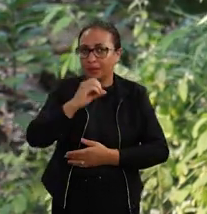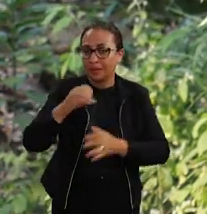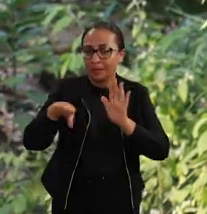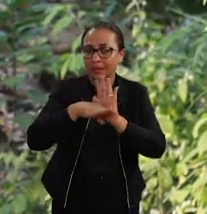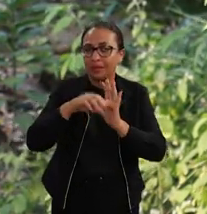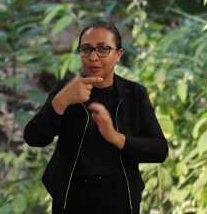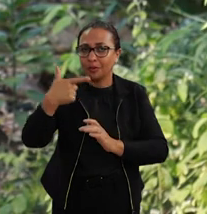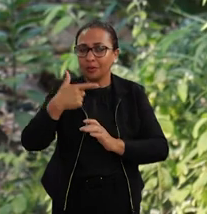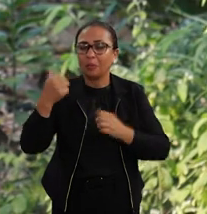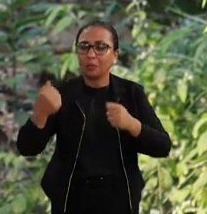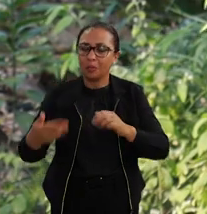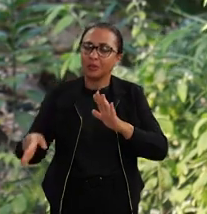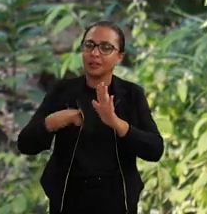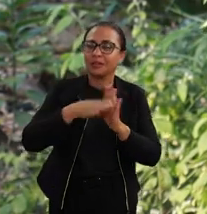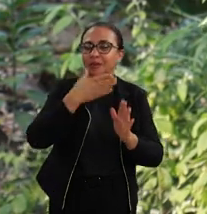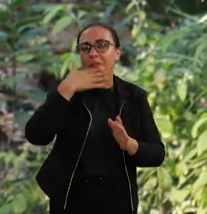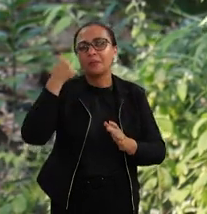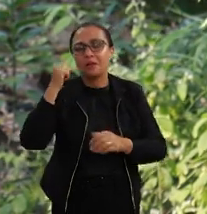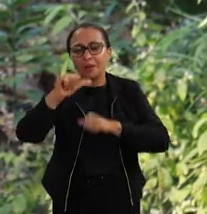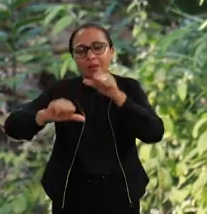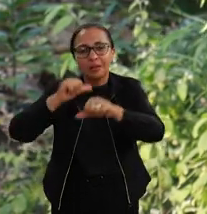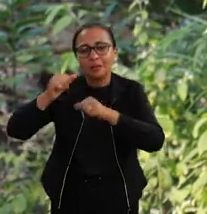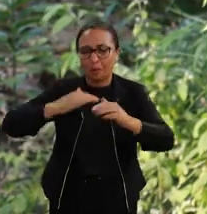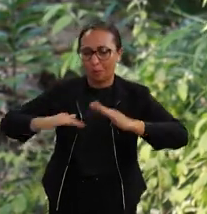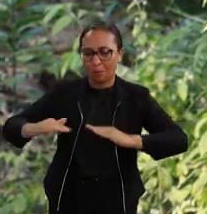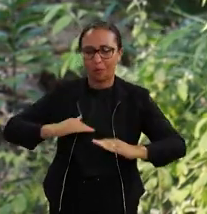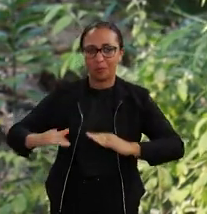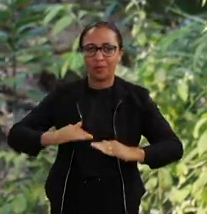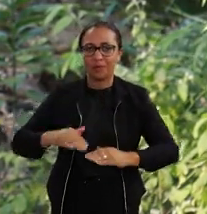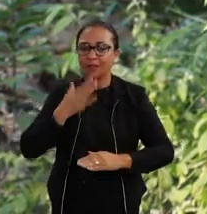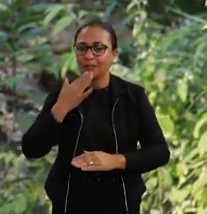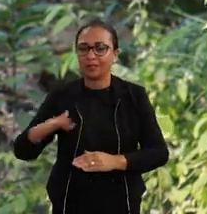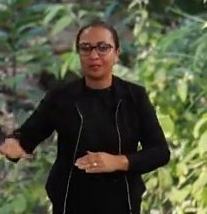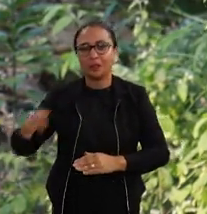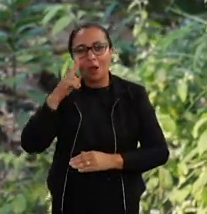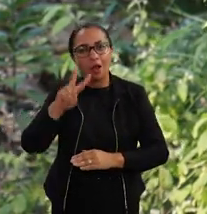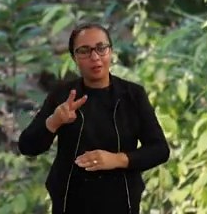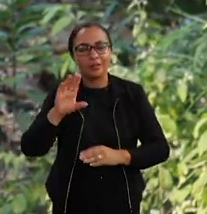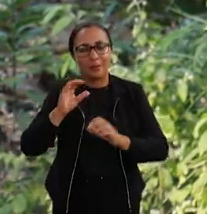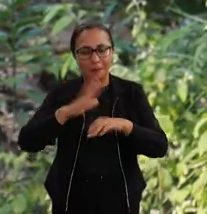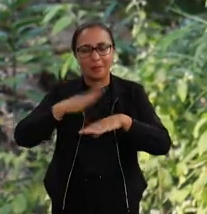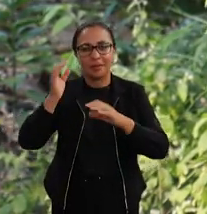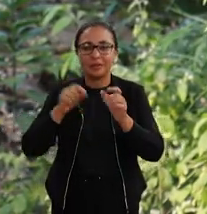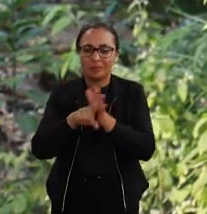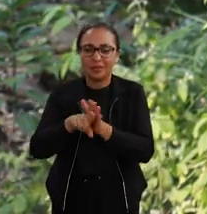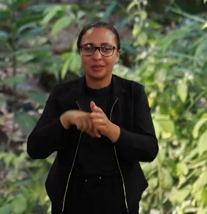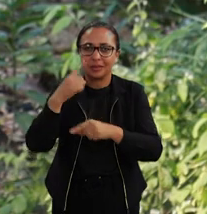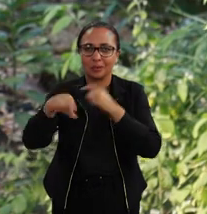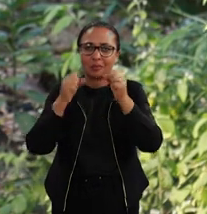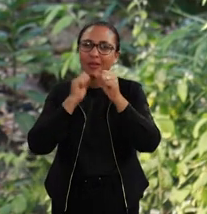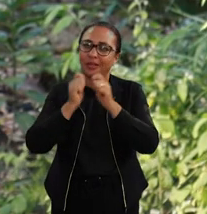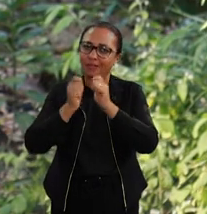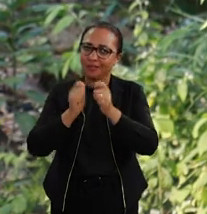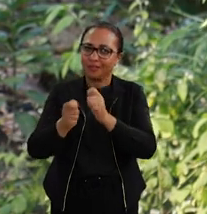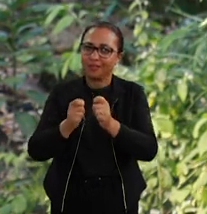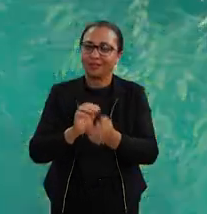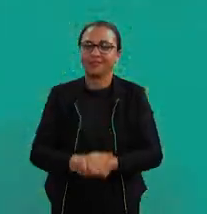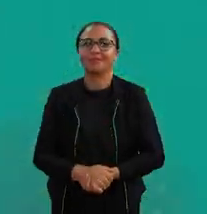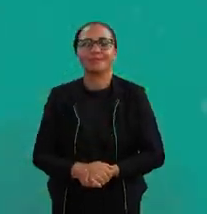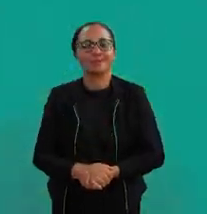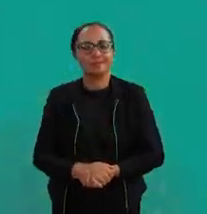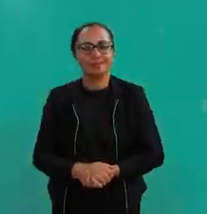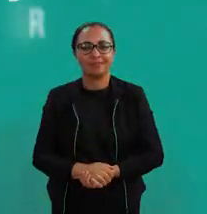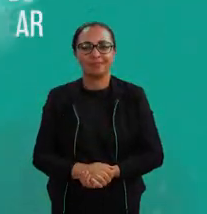anos podem trazer repercussões positivas para o desenvolvimento motor das crianças. Confira mais detalhes sobre a pesquisa na próxima reportagem.